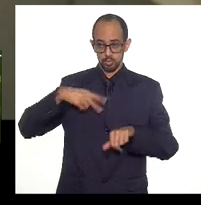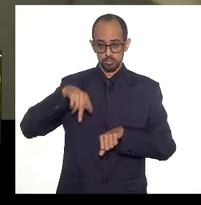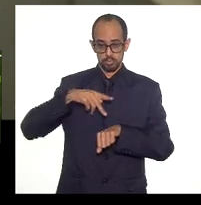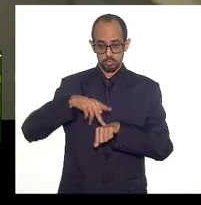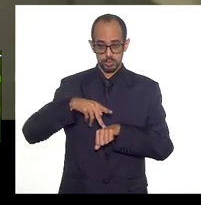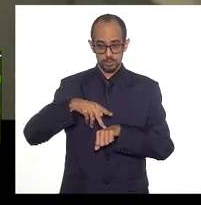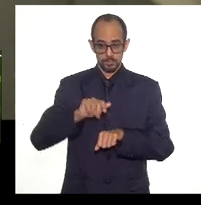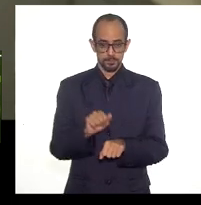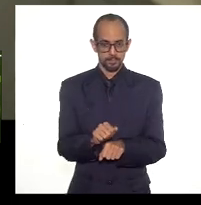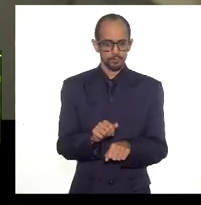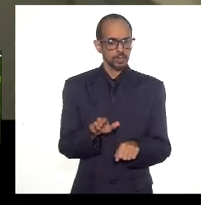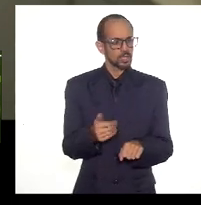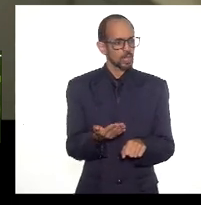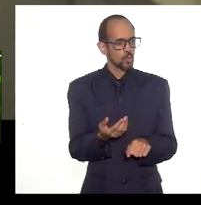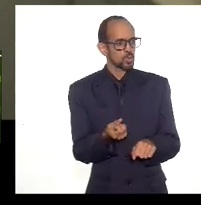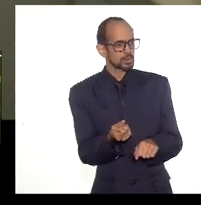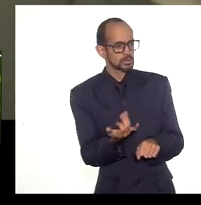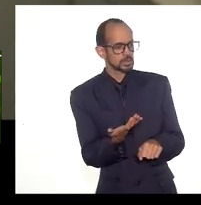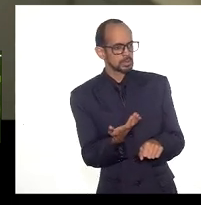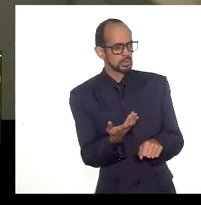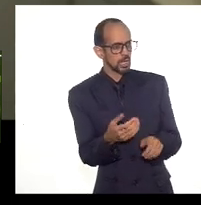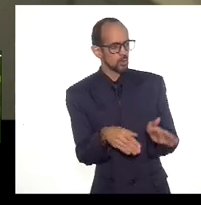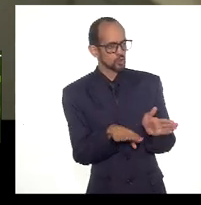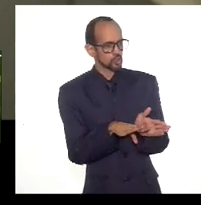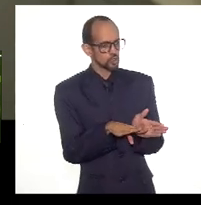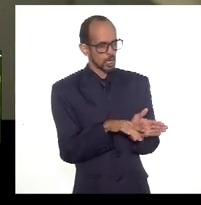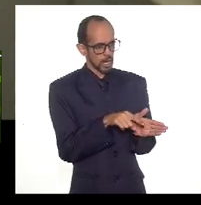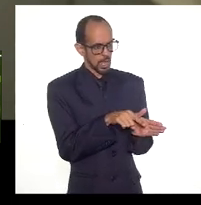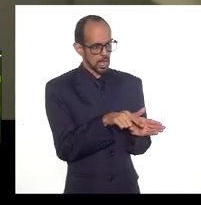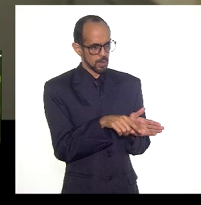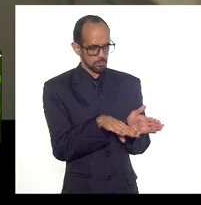numa plataforma dessa, eu posso fazer